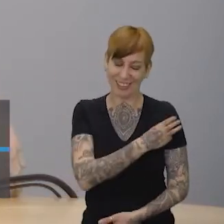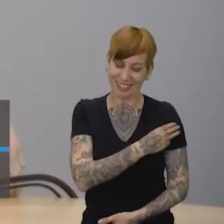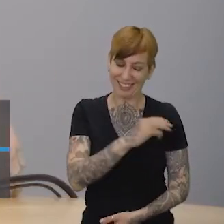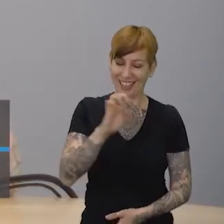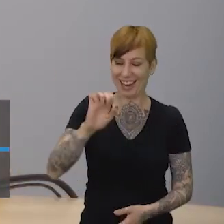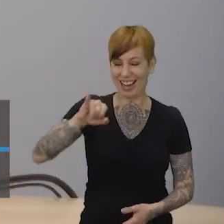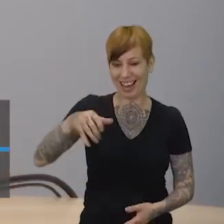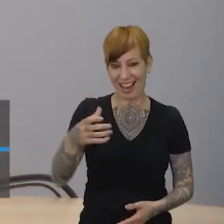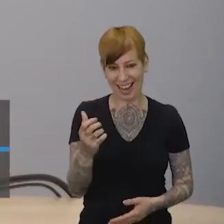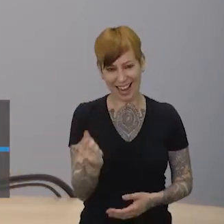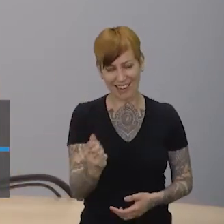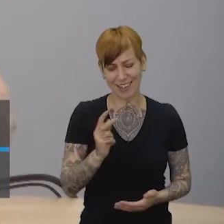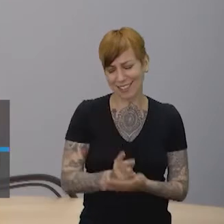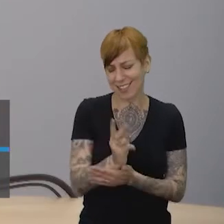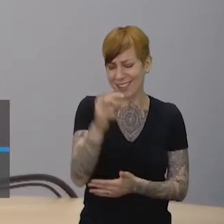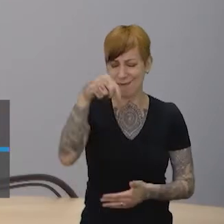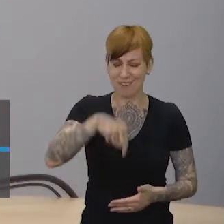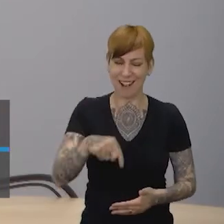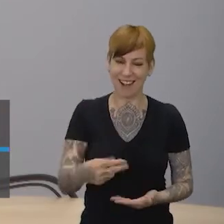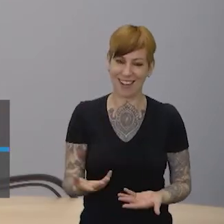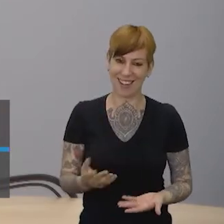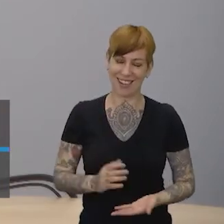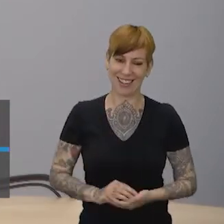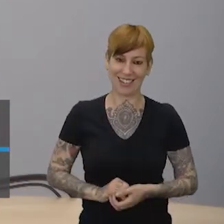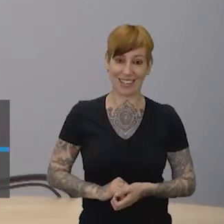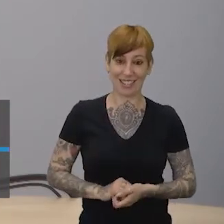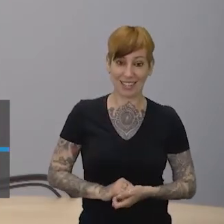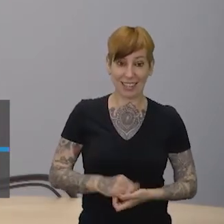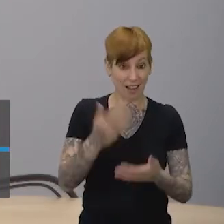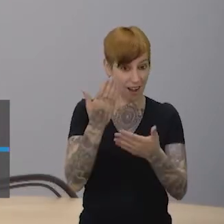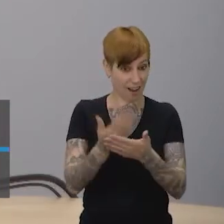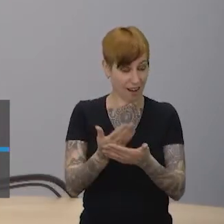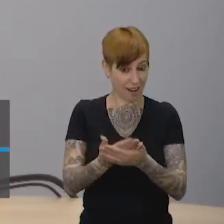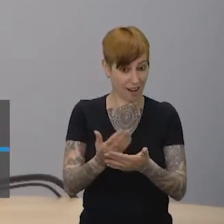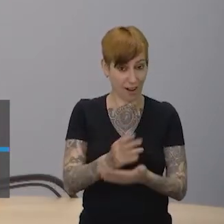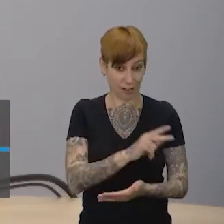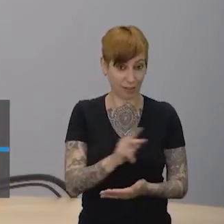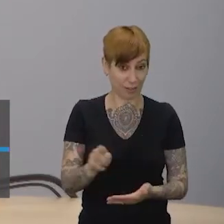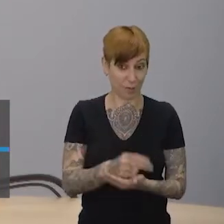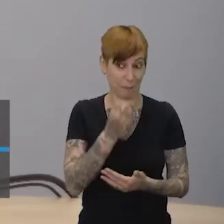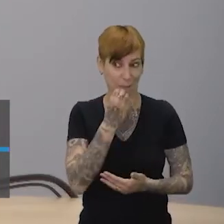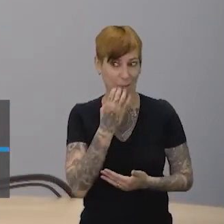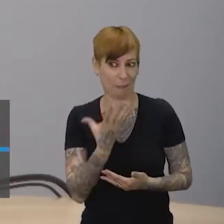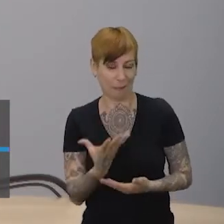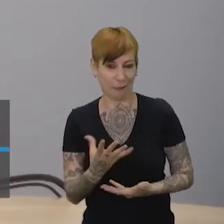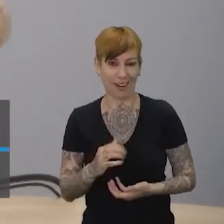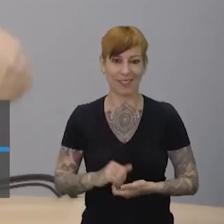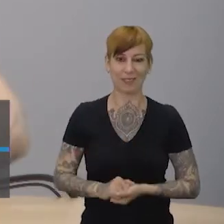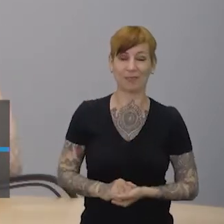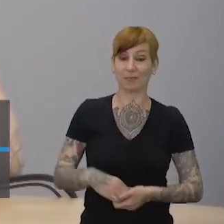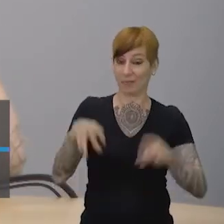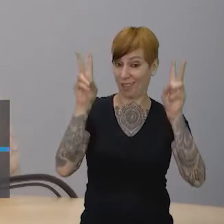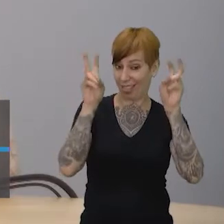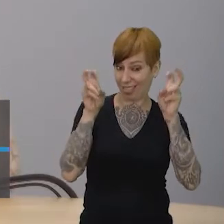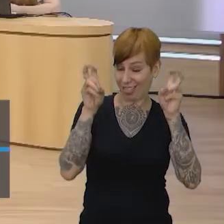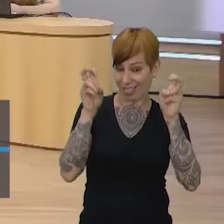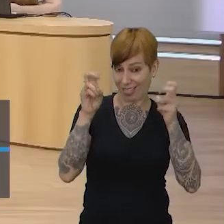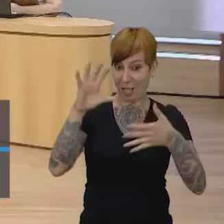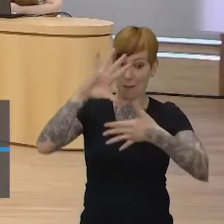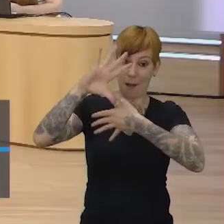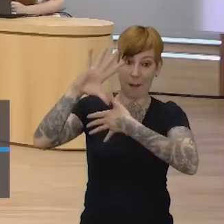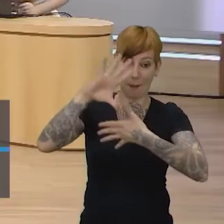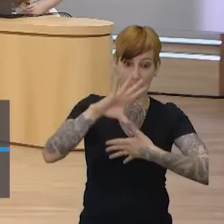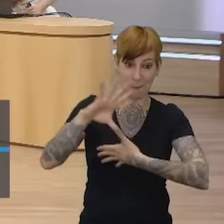honra sempre estar com vocês. Hoje a aula do professor Alcides vai estar boa, hein? Vai falar sobre